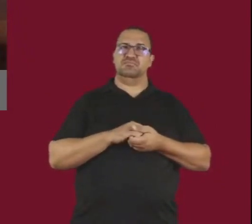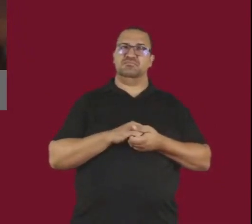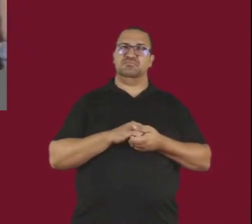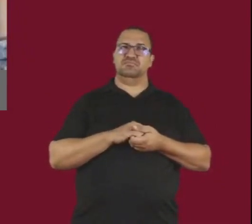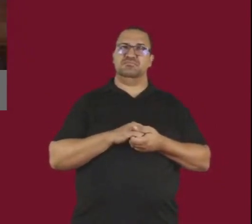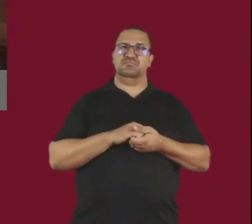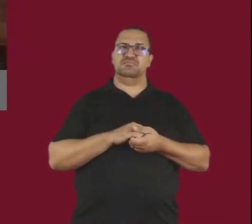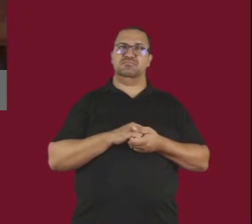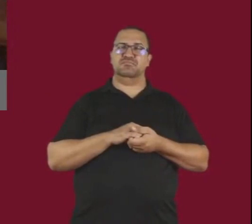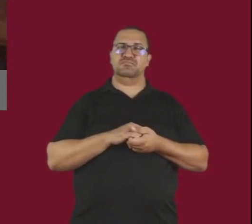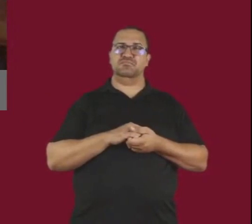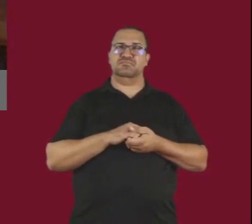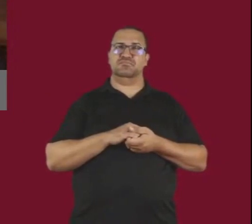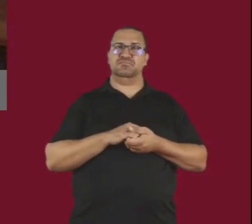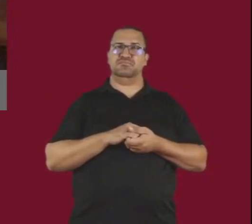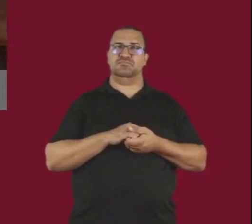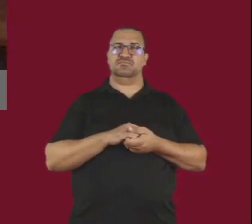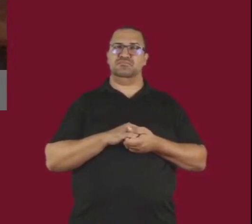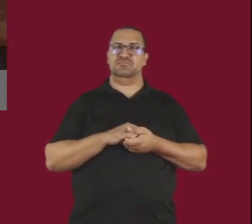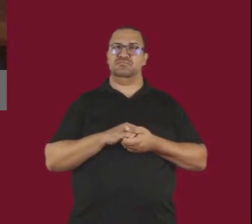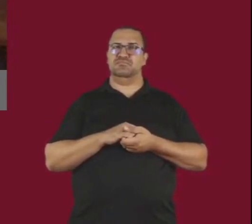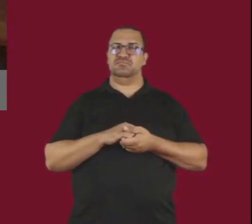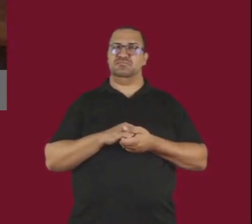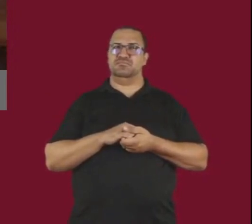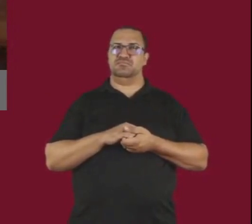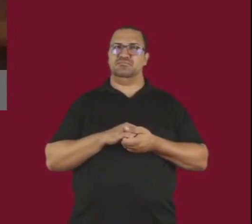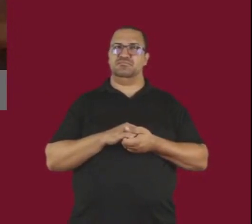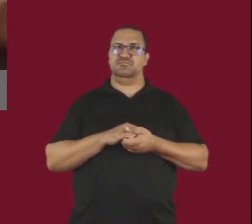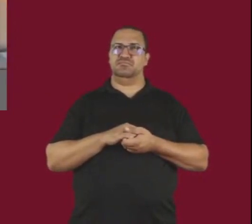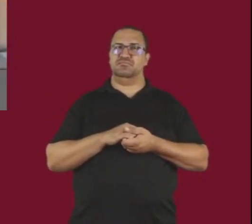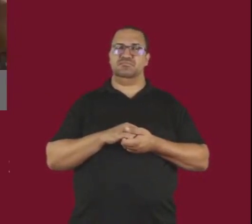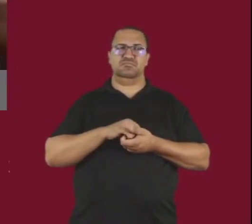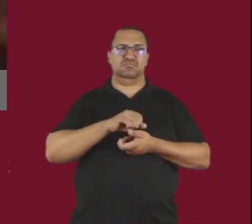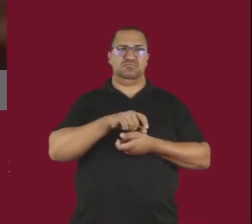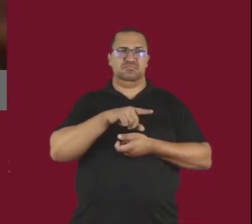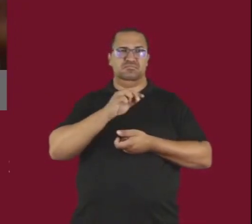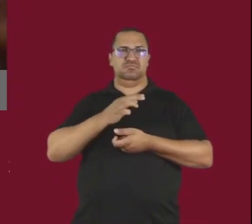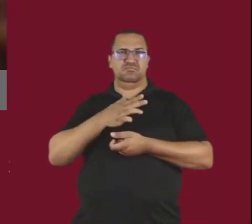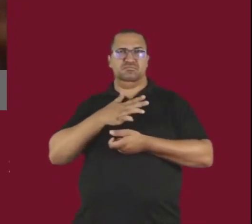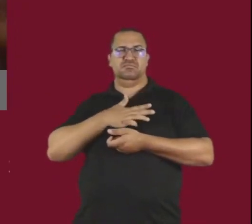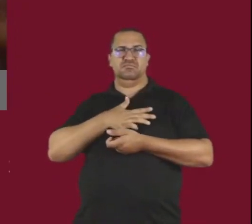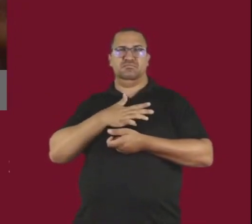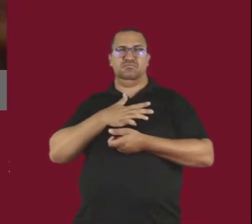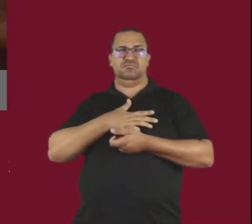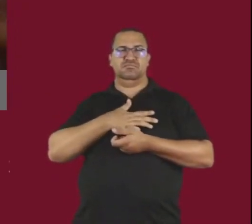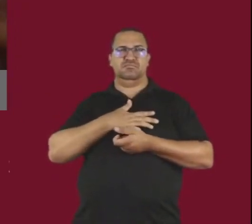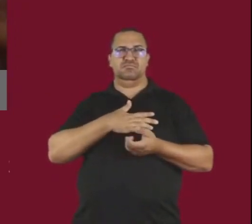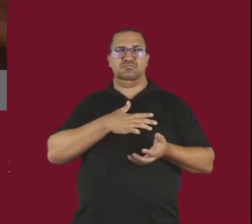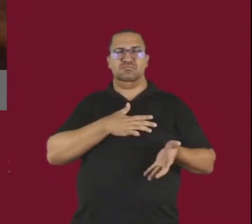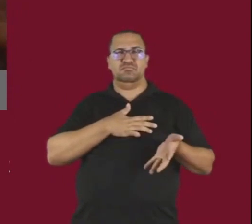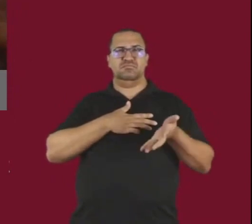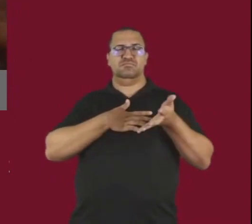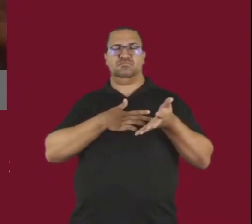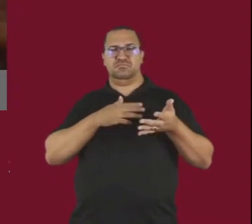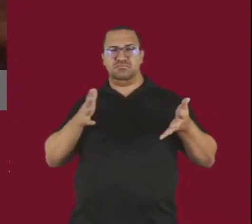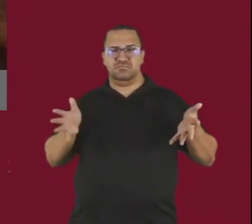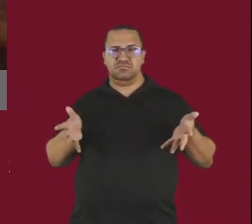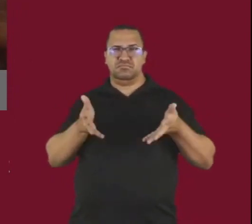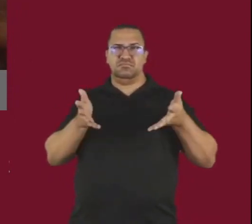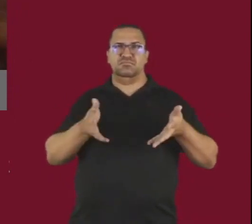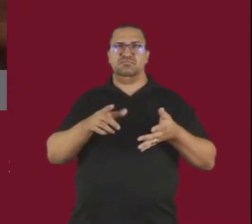se fez, né, todo esse esforço para eleger Lula, e assim foi fundamental que se elegesse Lula.